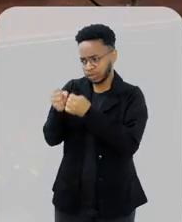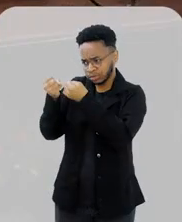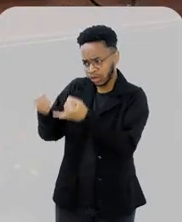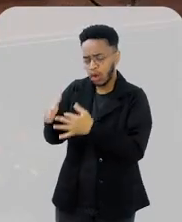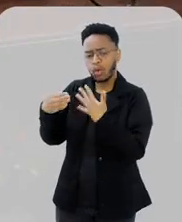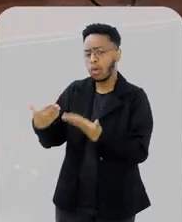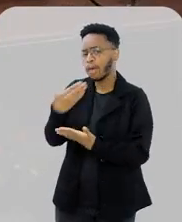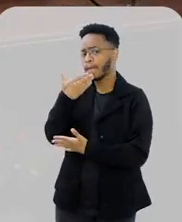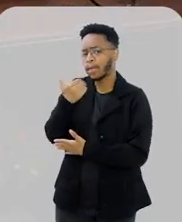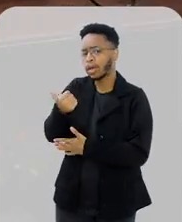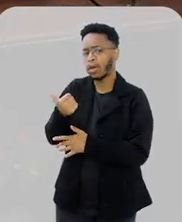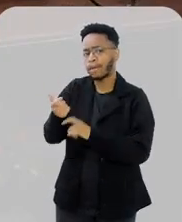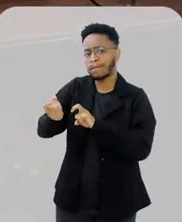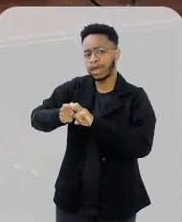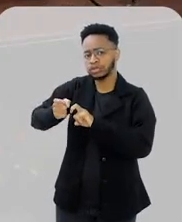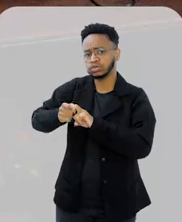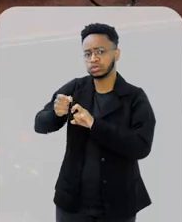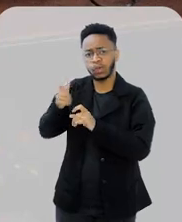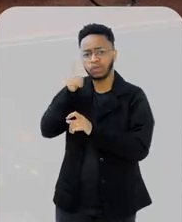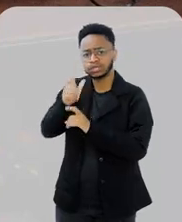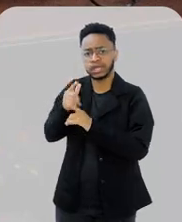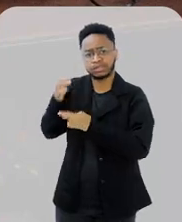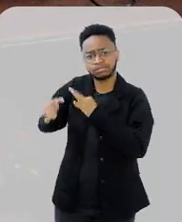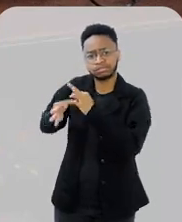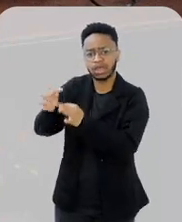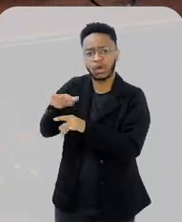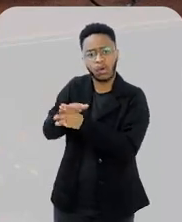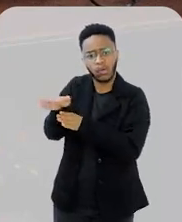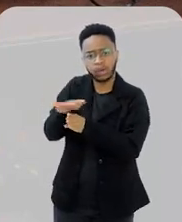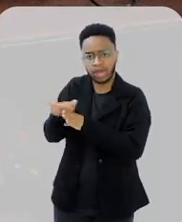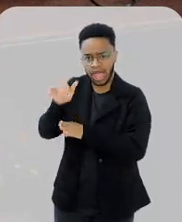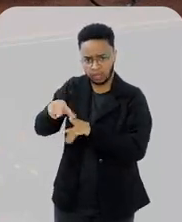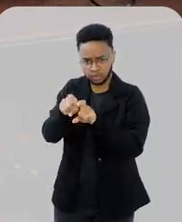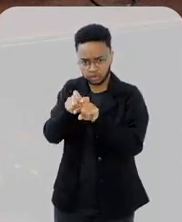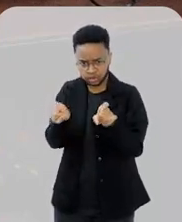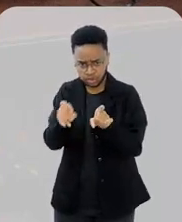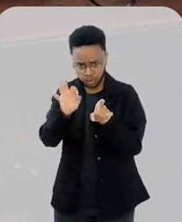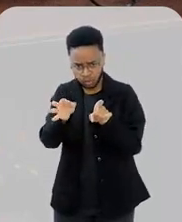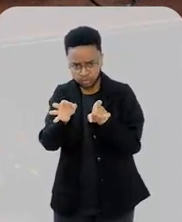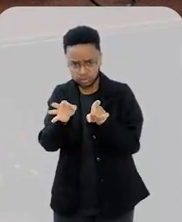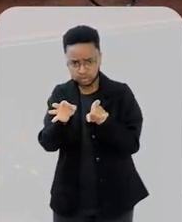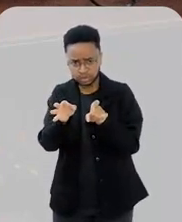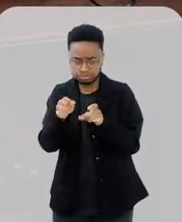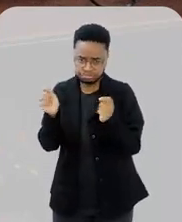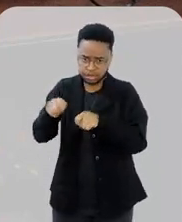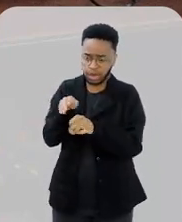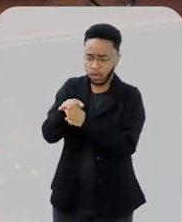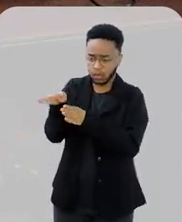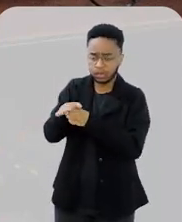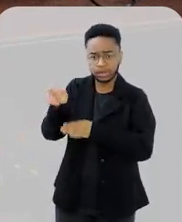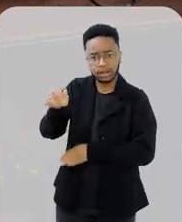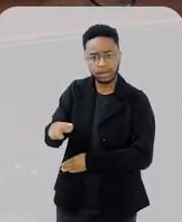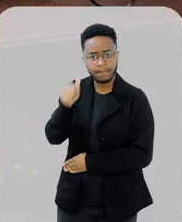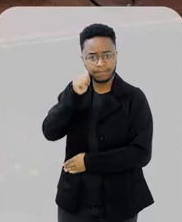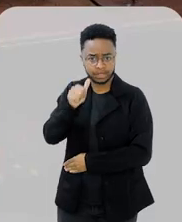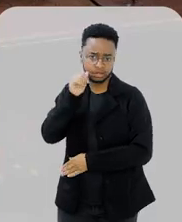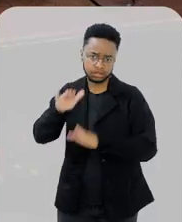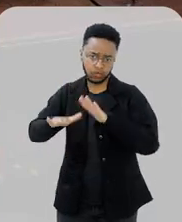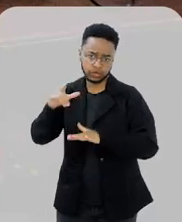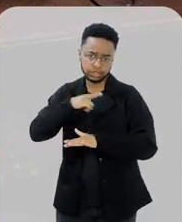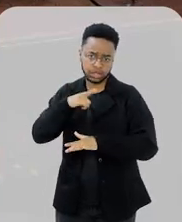médico mais recomendado, assim, seria o ginecologista para orientar essa mulher, essa menina aí, que talvez ela tenha